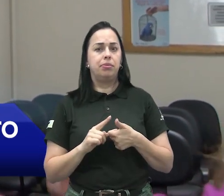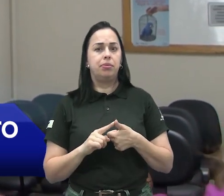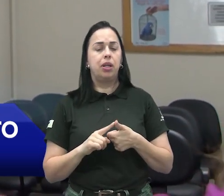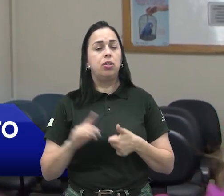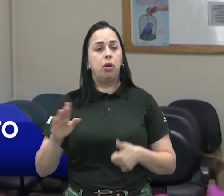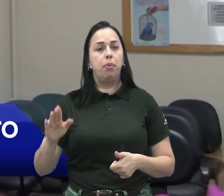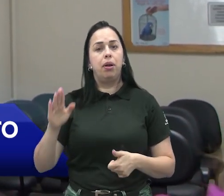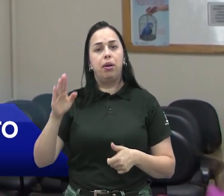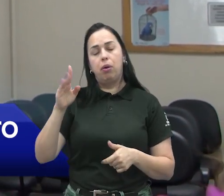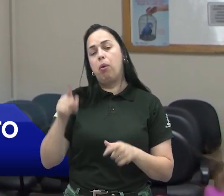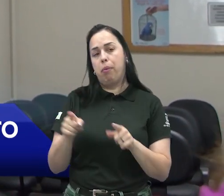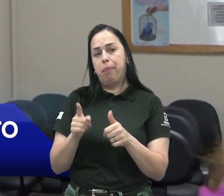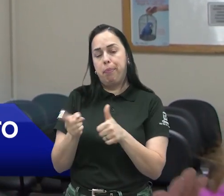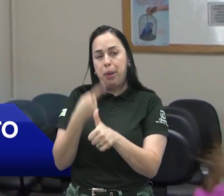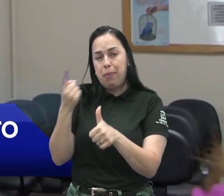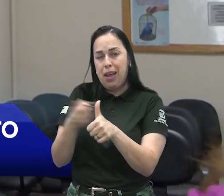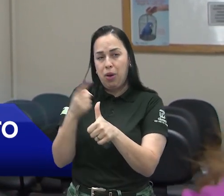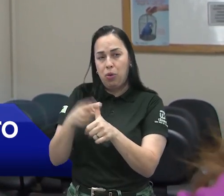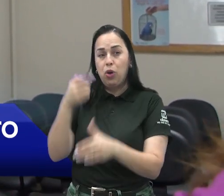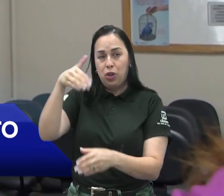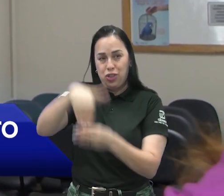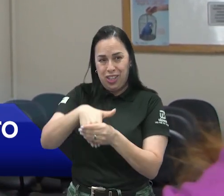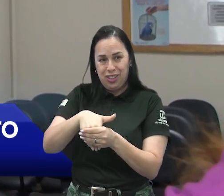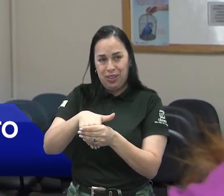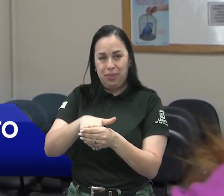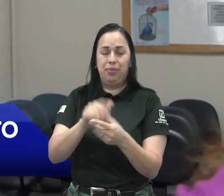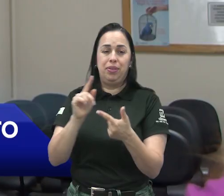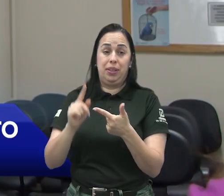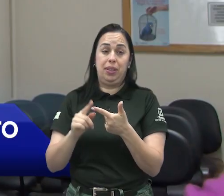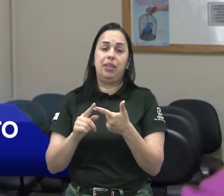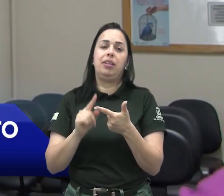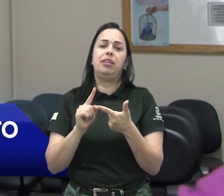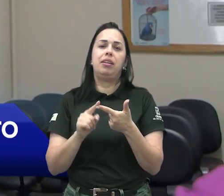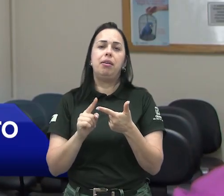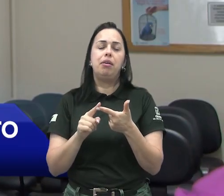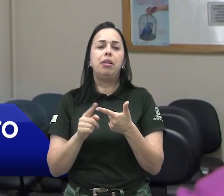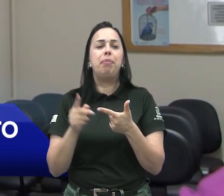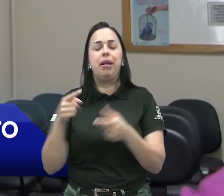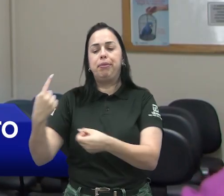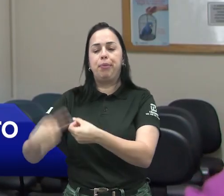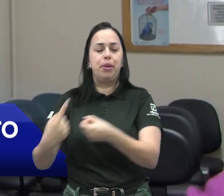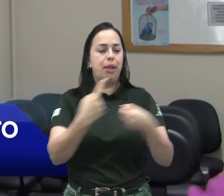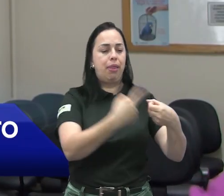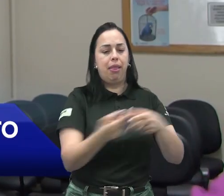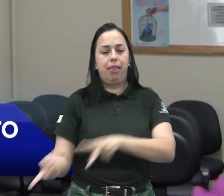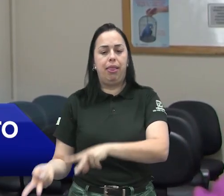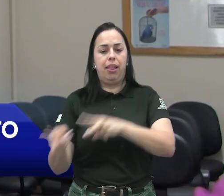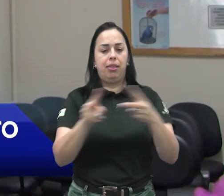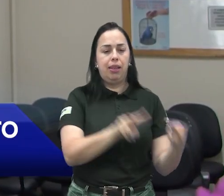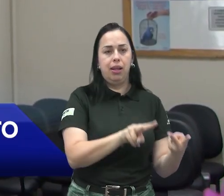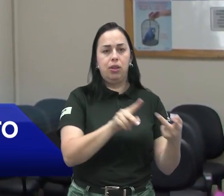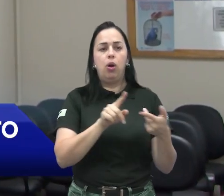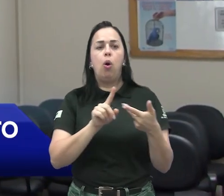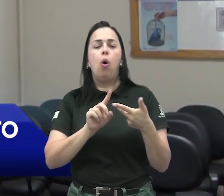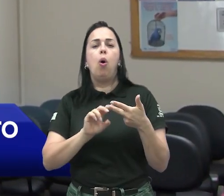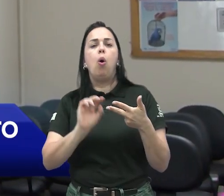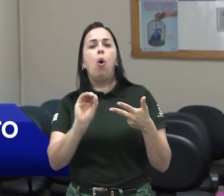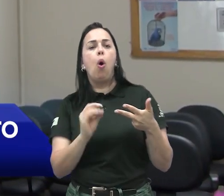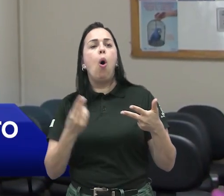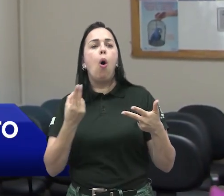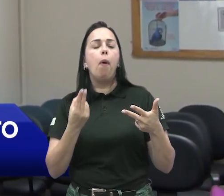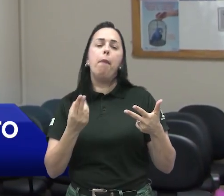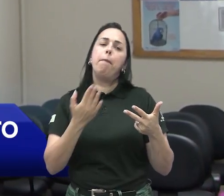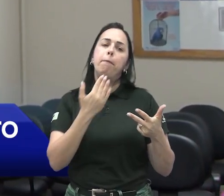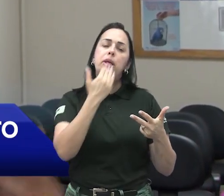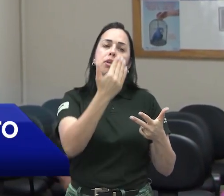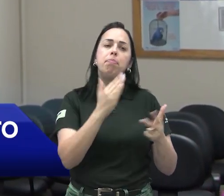são o alistamento eleitoral, que é o primeiro título dos jovens, e a transferência de um município para outro, ou a revisão, que é a